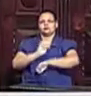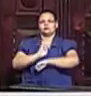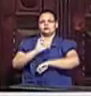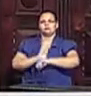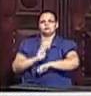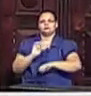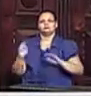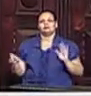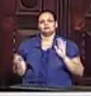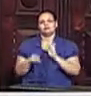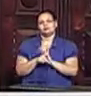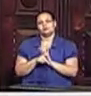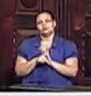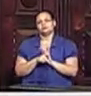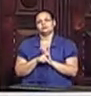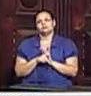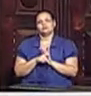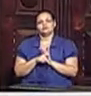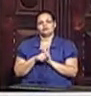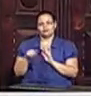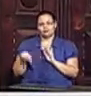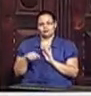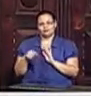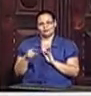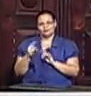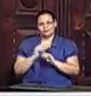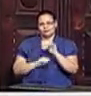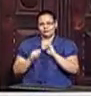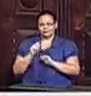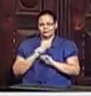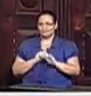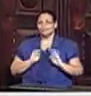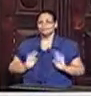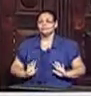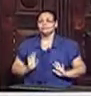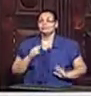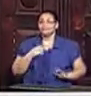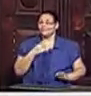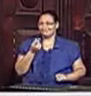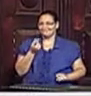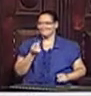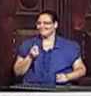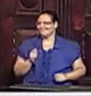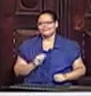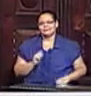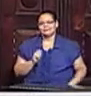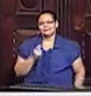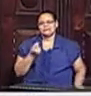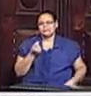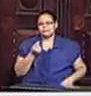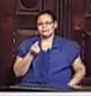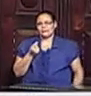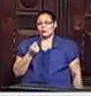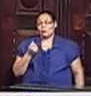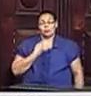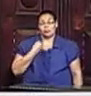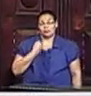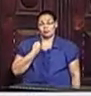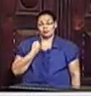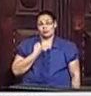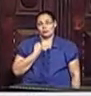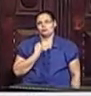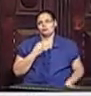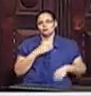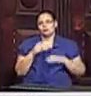própria viabilidade da nossa economia. Os números são estarrecedores. Primeiro número,